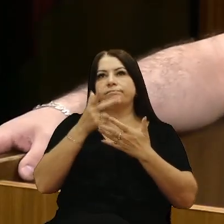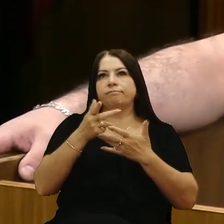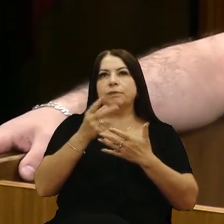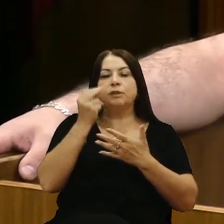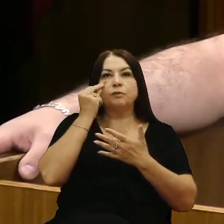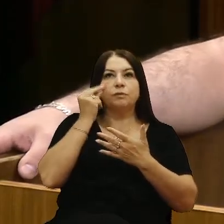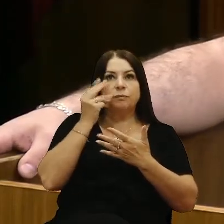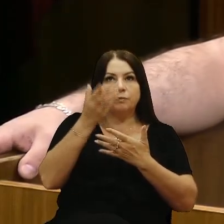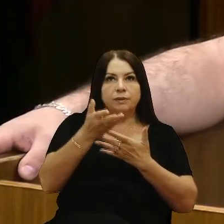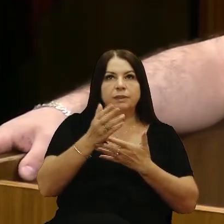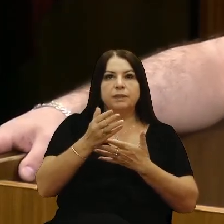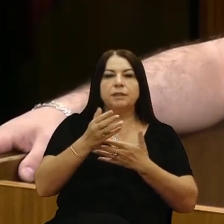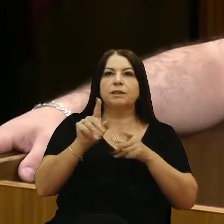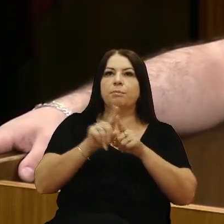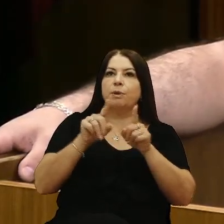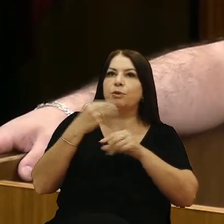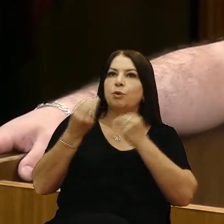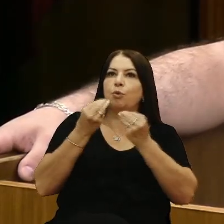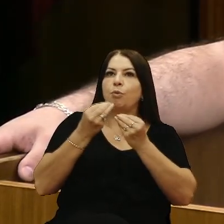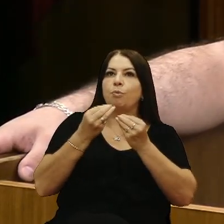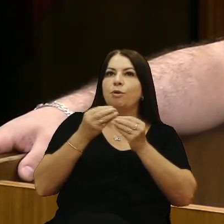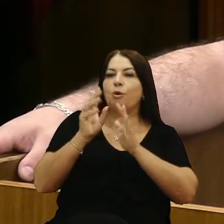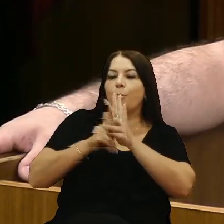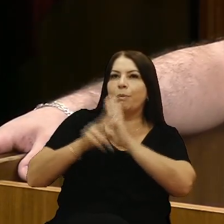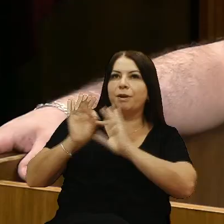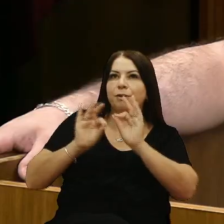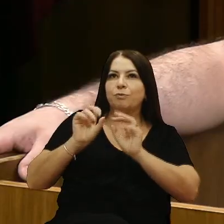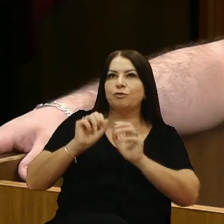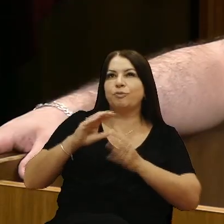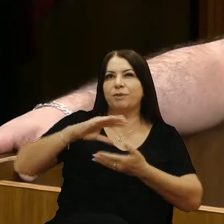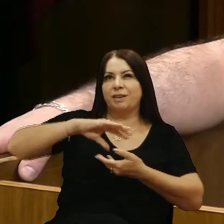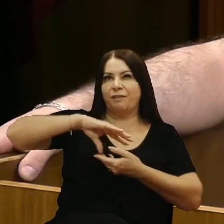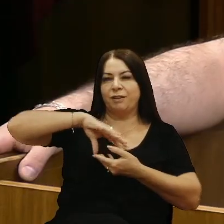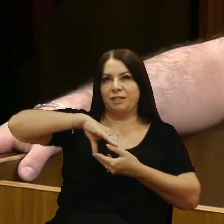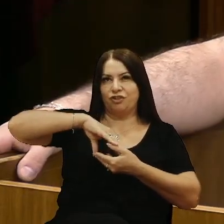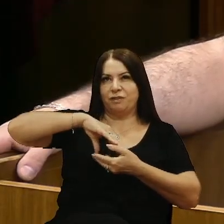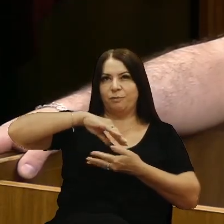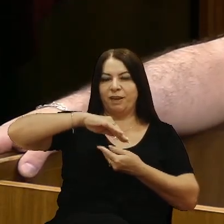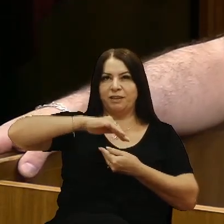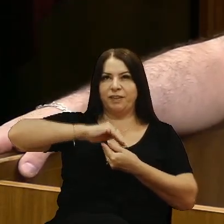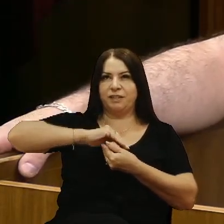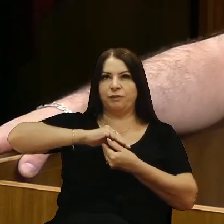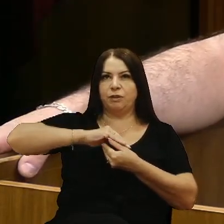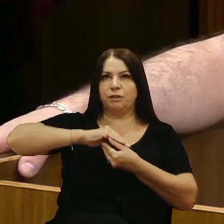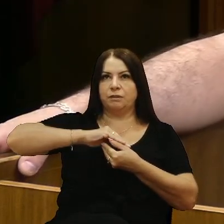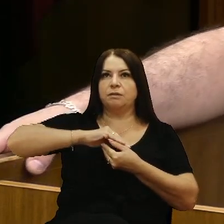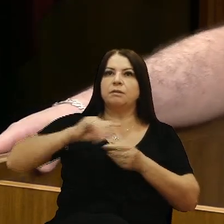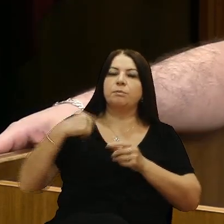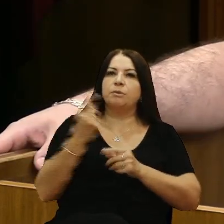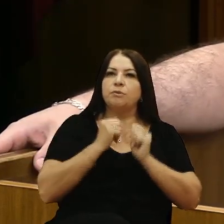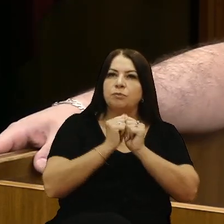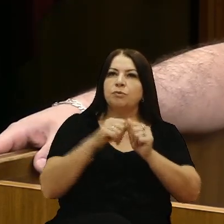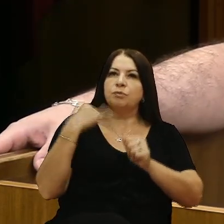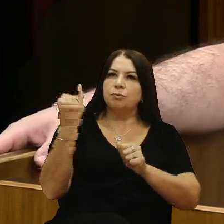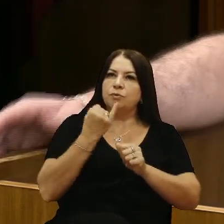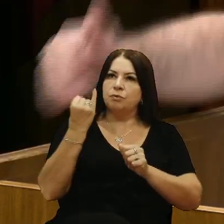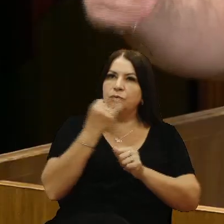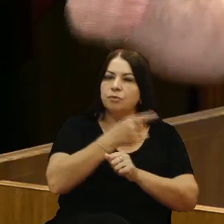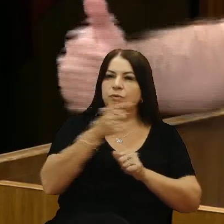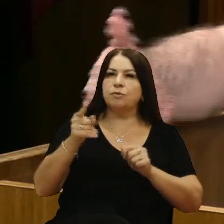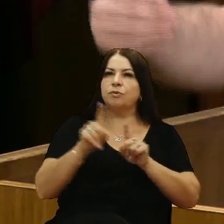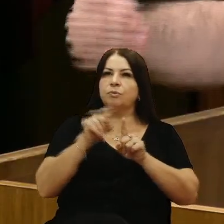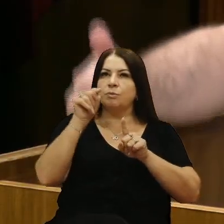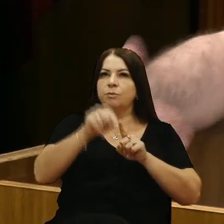do Plano de Contingência Municipal de Defesa Civil, que é extremamente importante